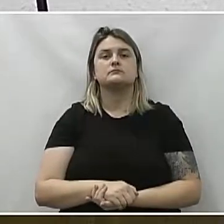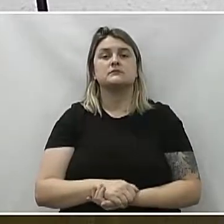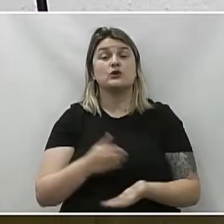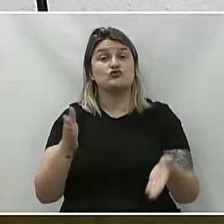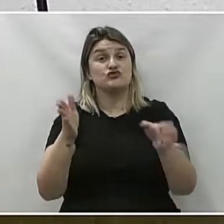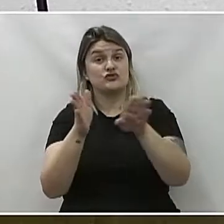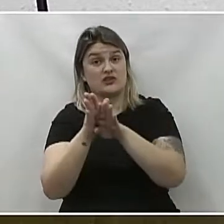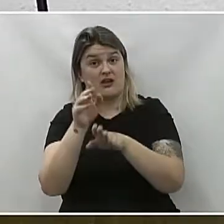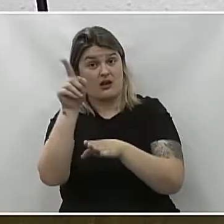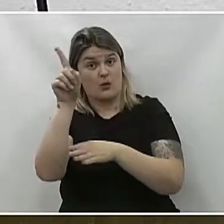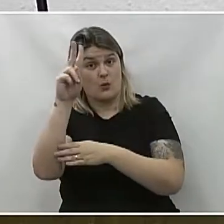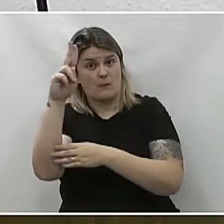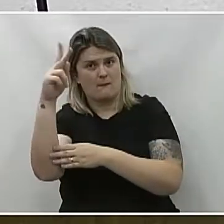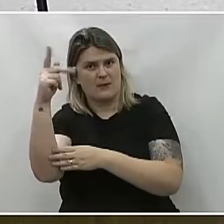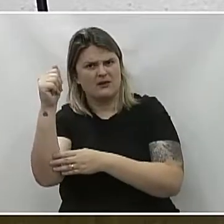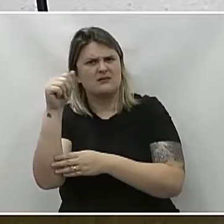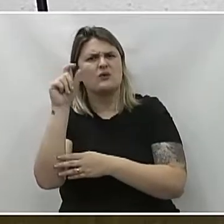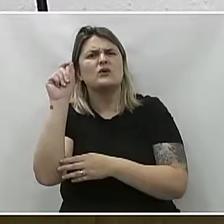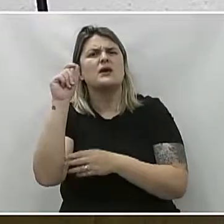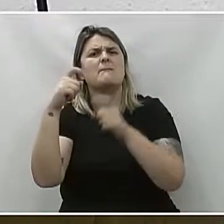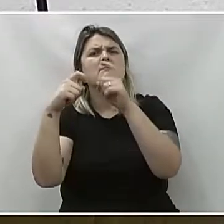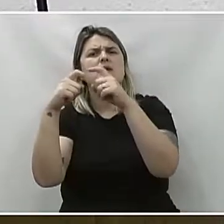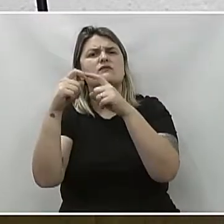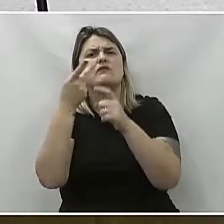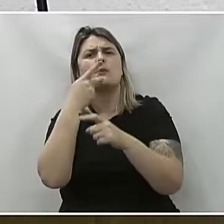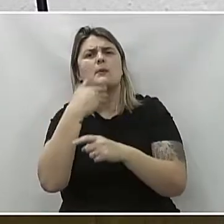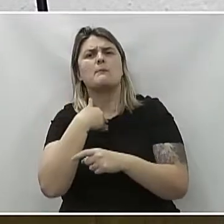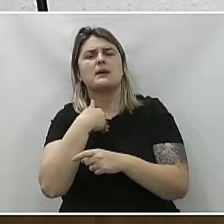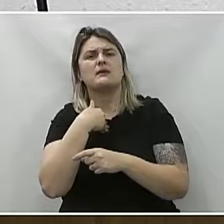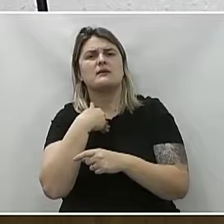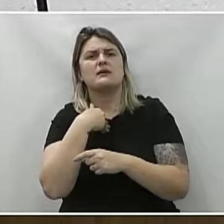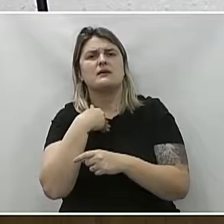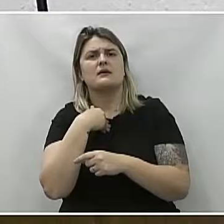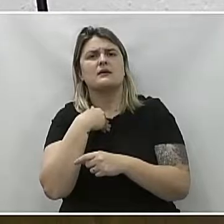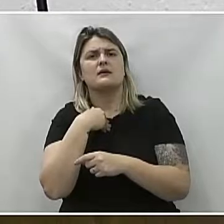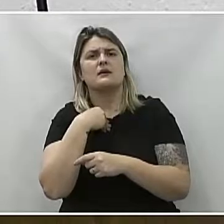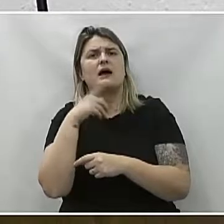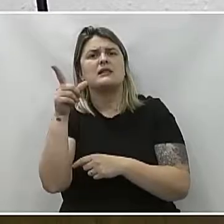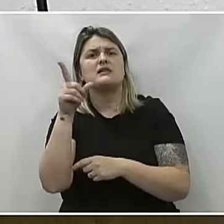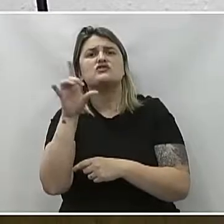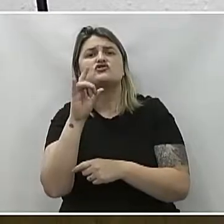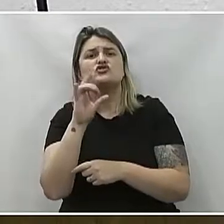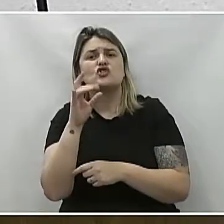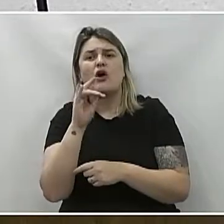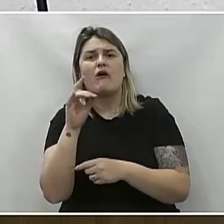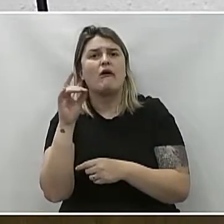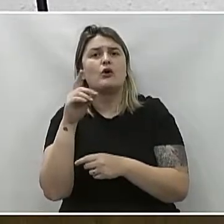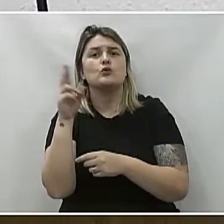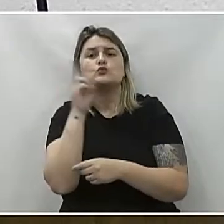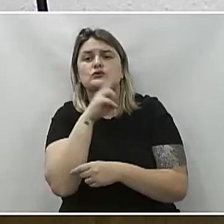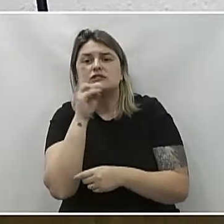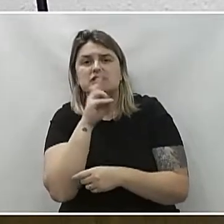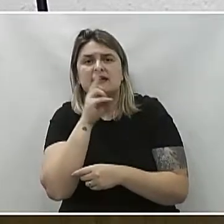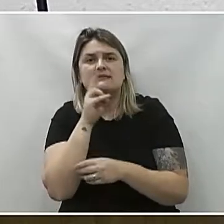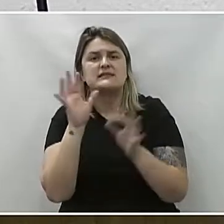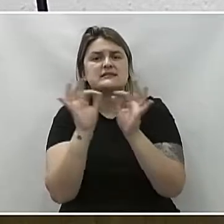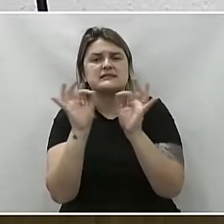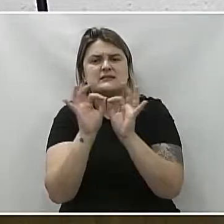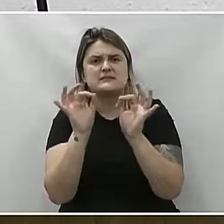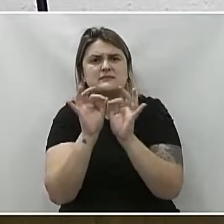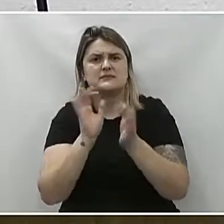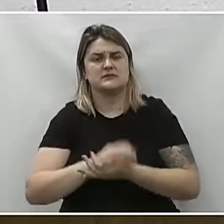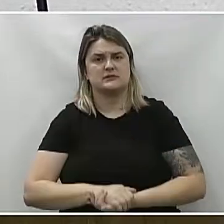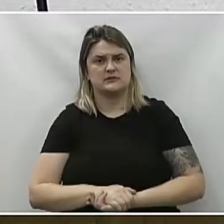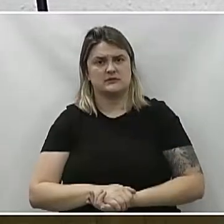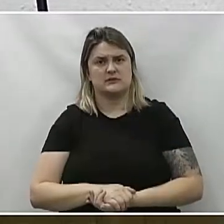Porque eu cheguei na UPA, e sabe o que o médico falou para mim, gente? Que ali eles apagam incêndio. Sabe o que é apagar